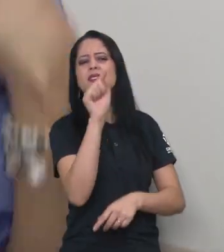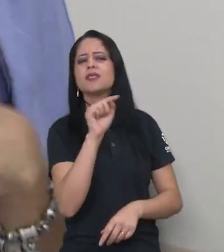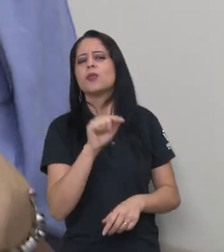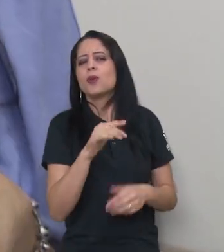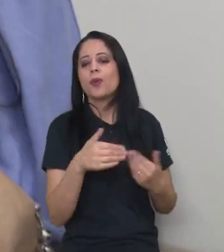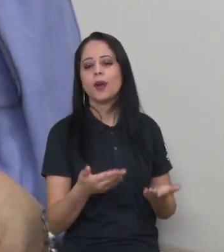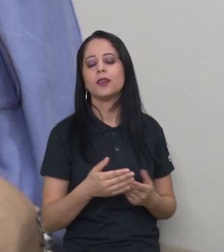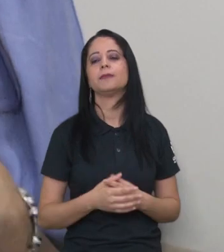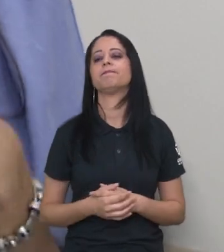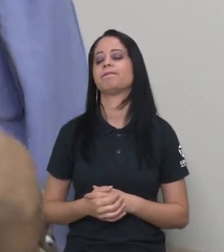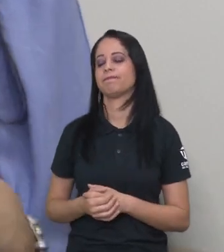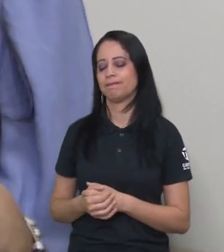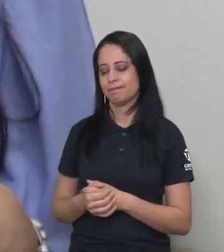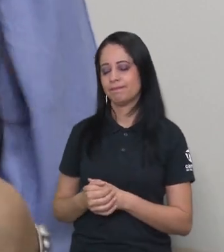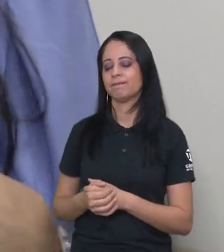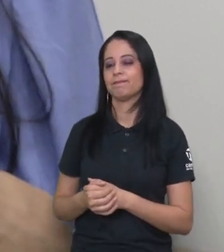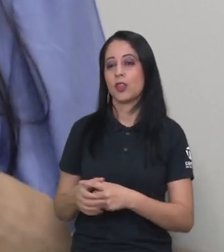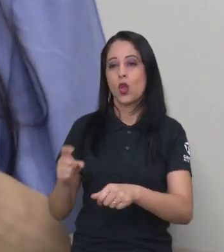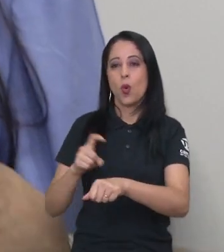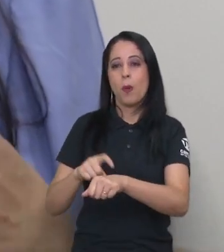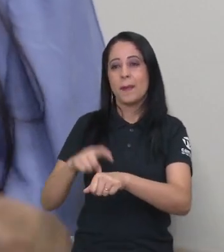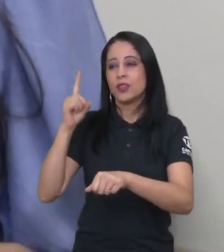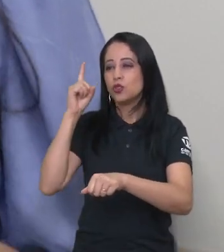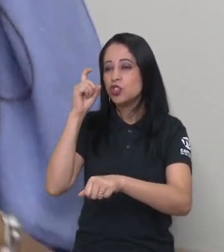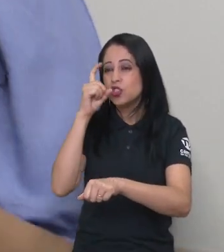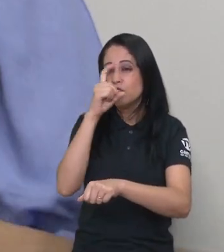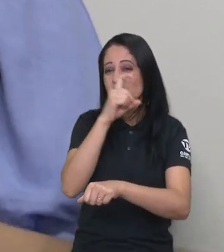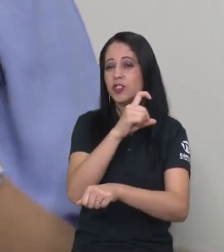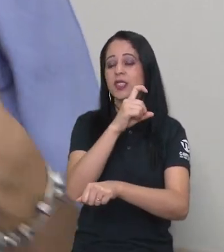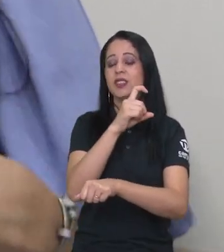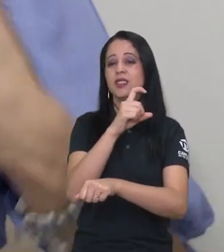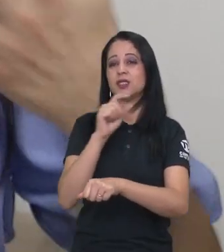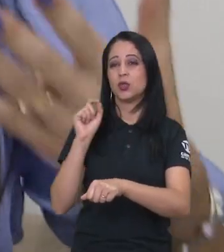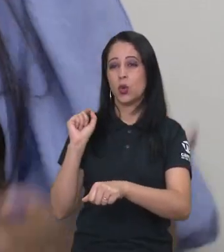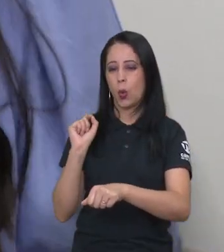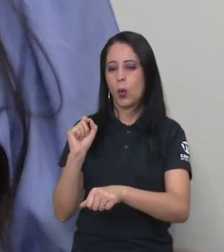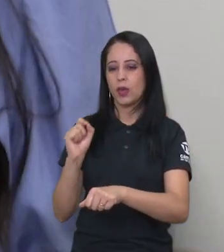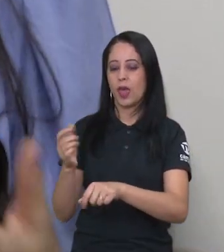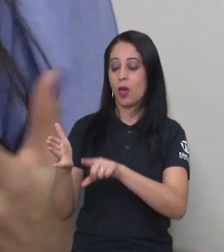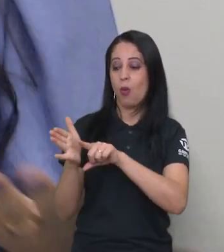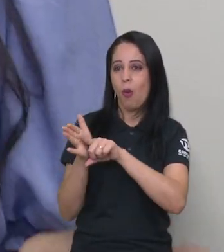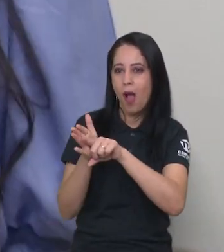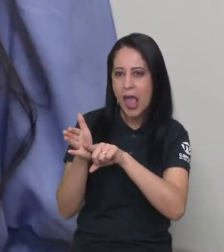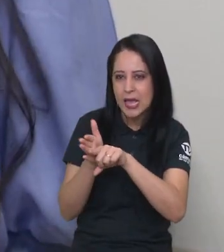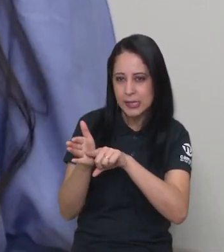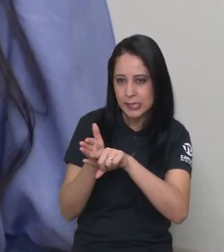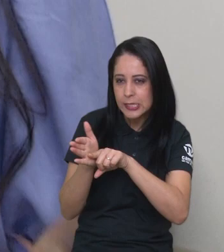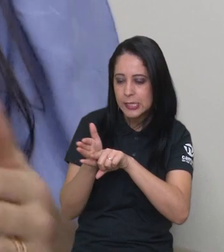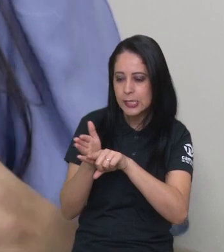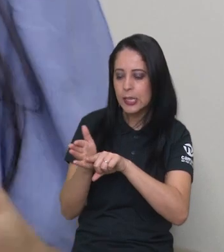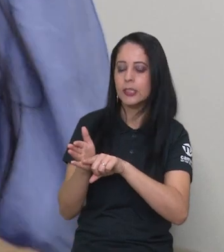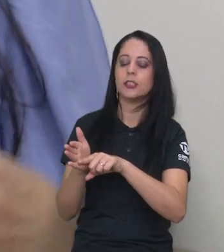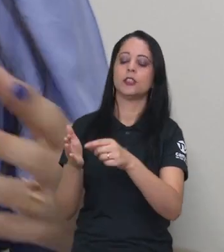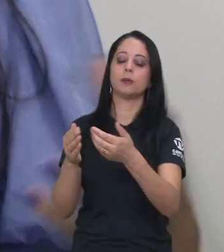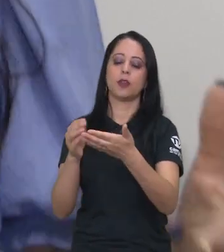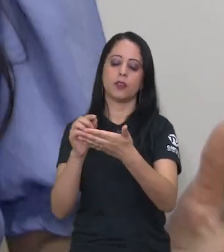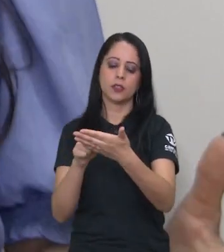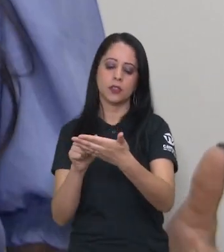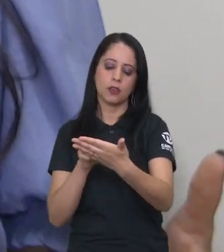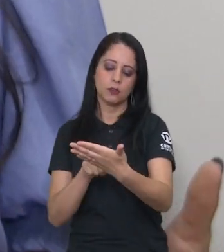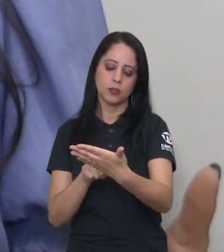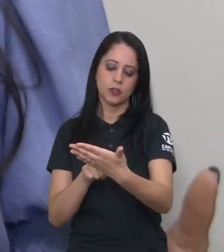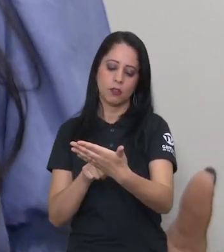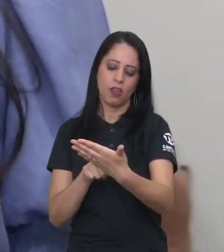momentos mais difíceis eram os negativos, né? Porque daí você faz, toda vez que você faz algum tipo de tratamento, você